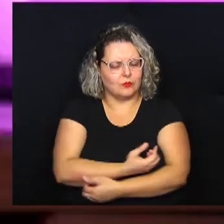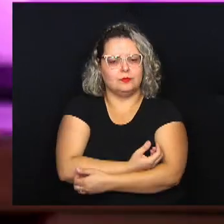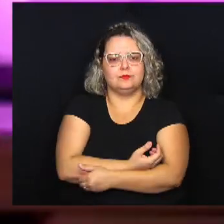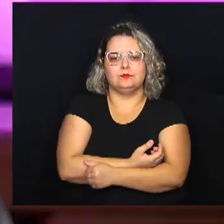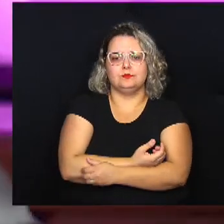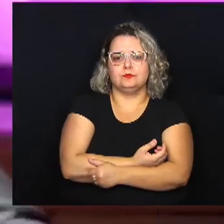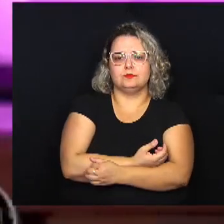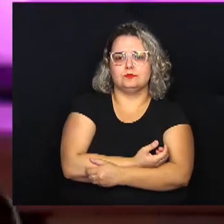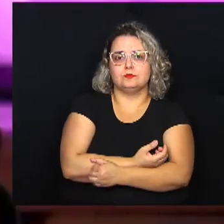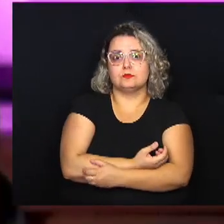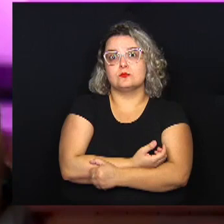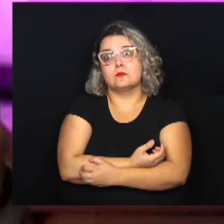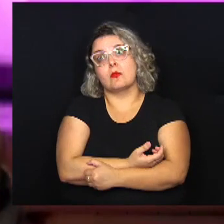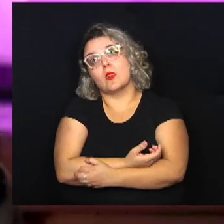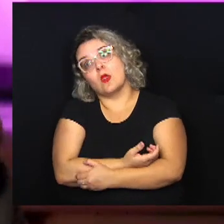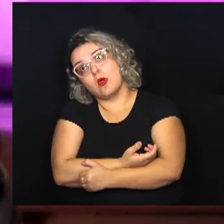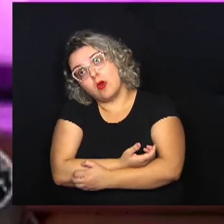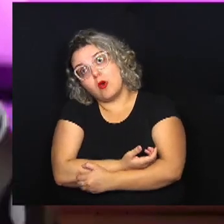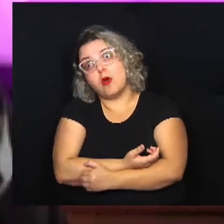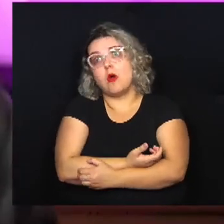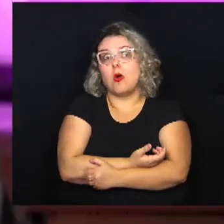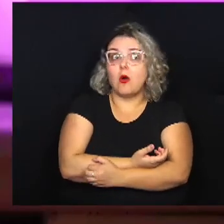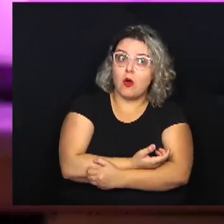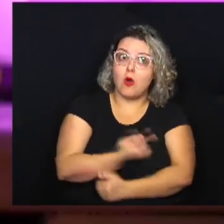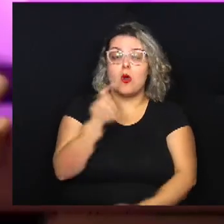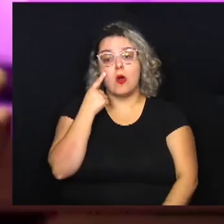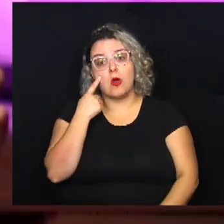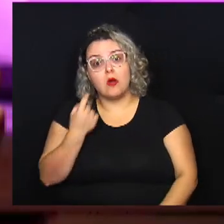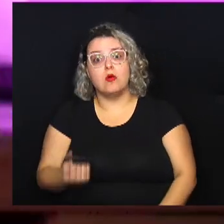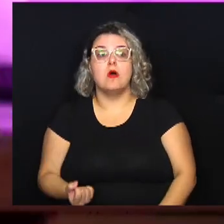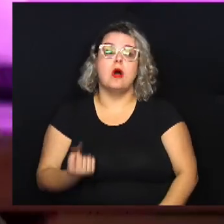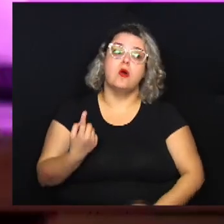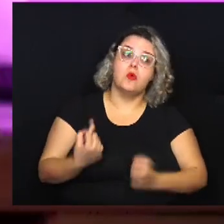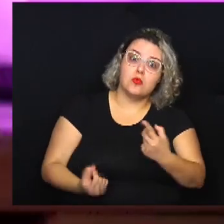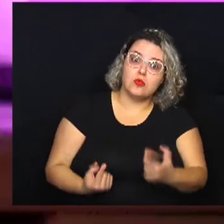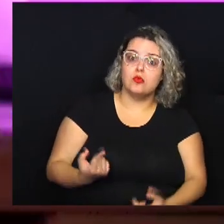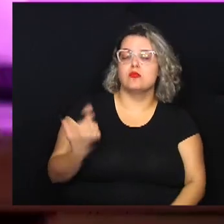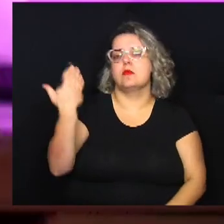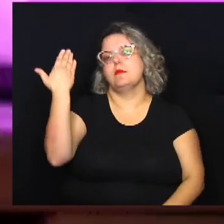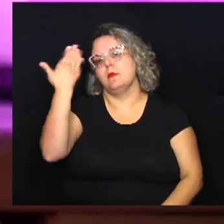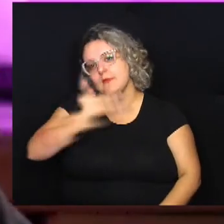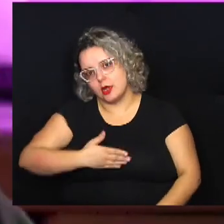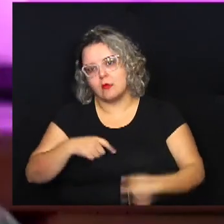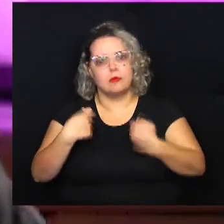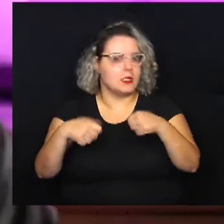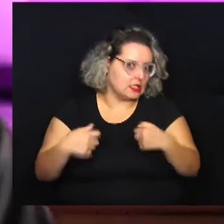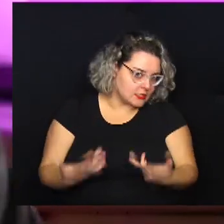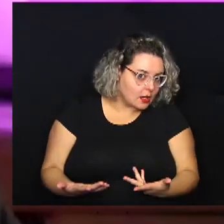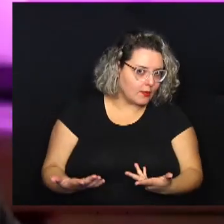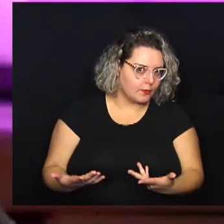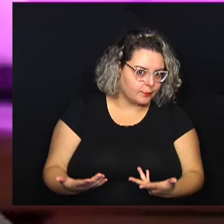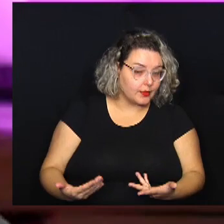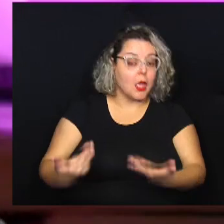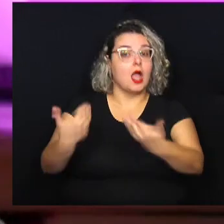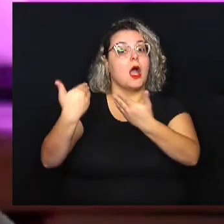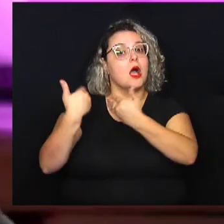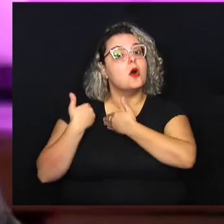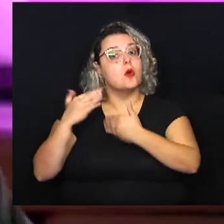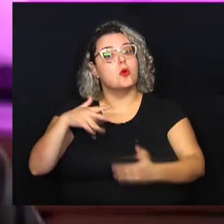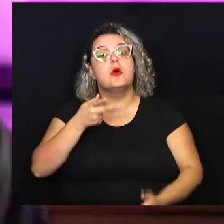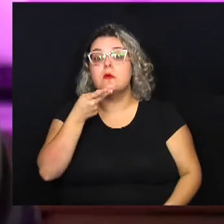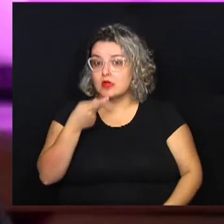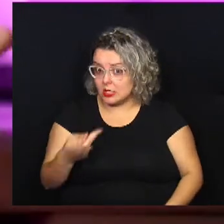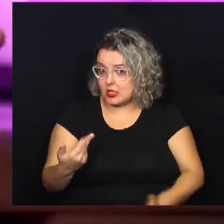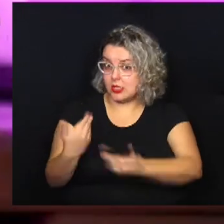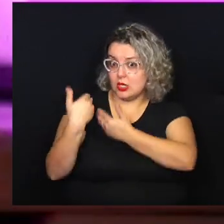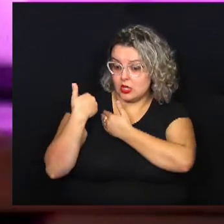Olha, alguns casos a gente vai depender de comprovação judicial, obviamente. A responsabilidade, quando eu falo de